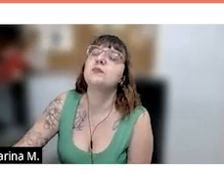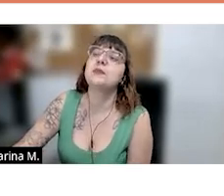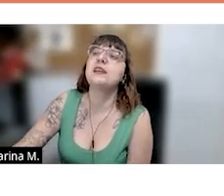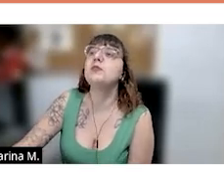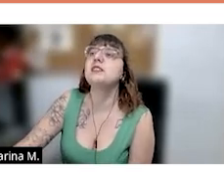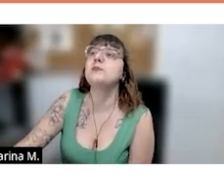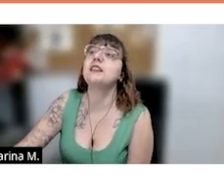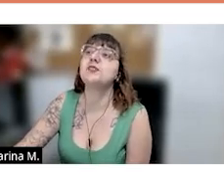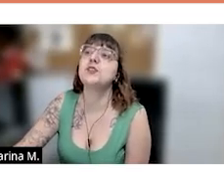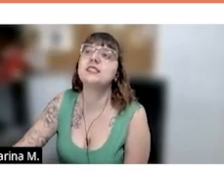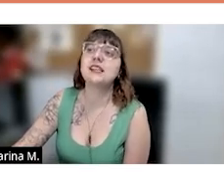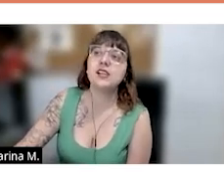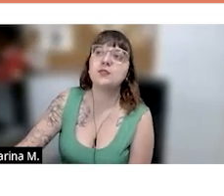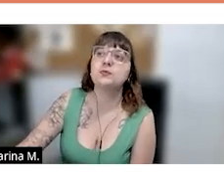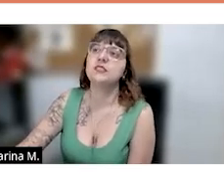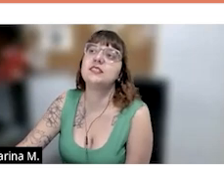Então, o primeiro município é